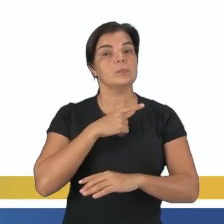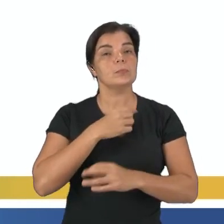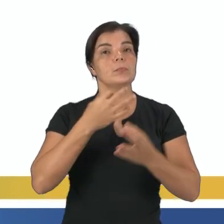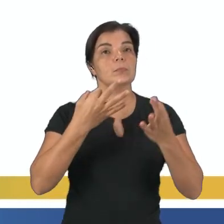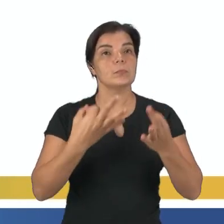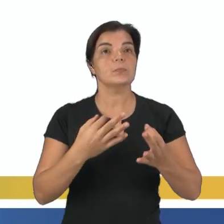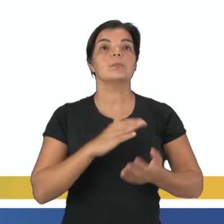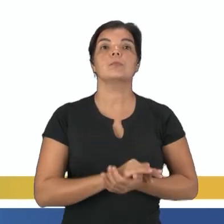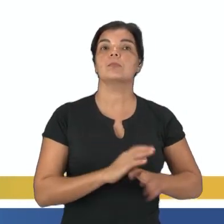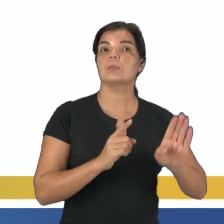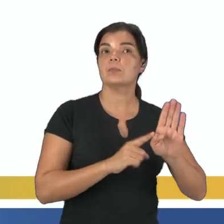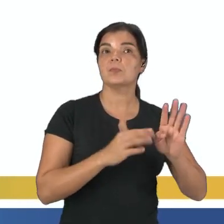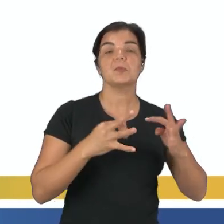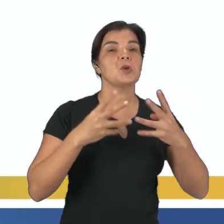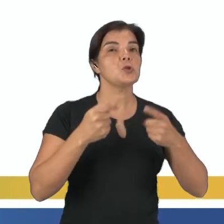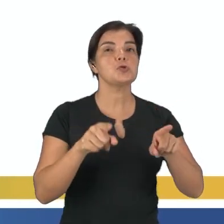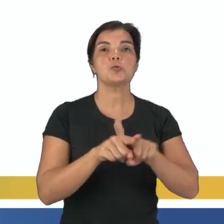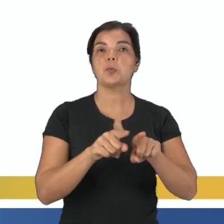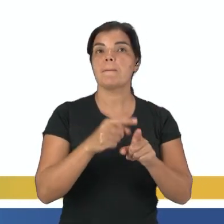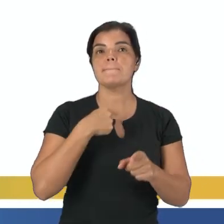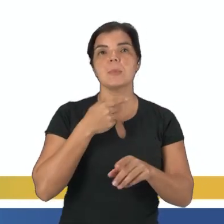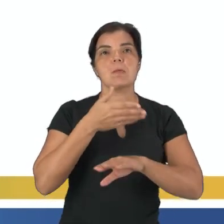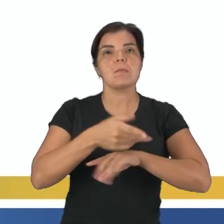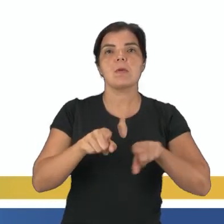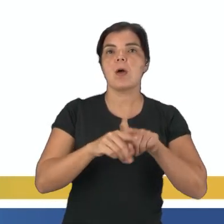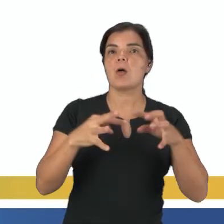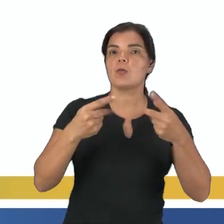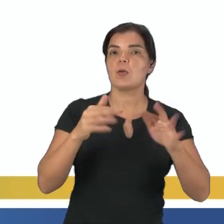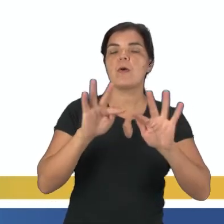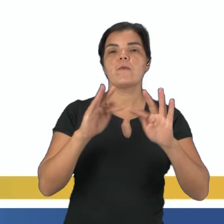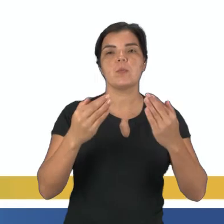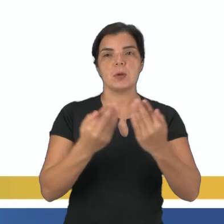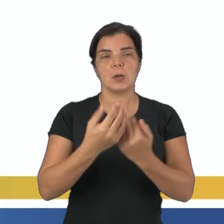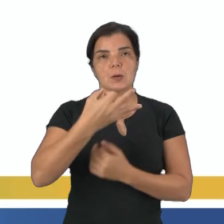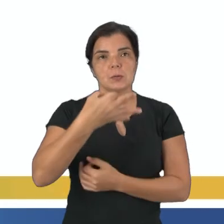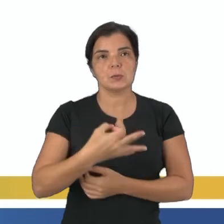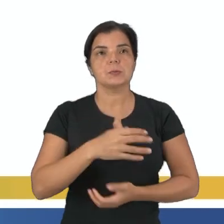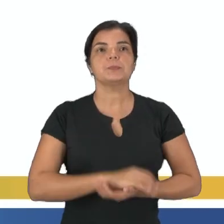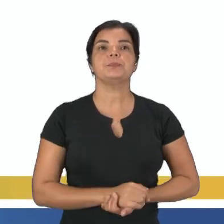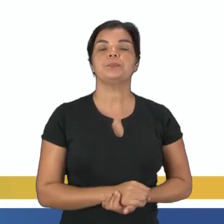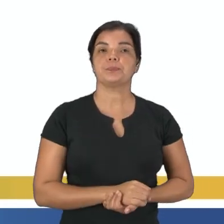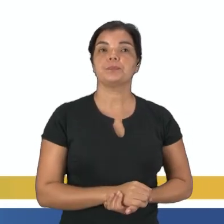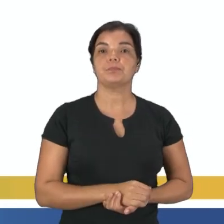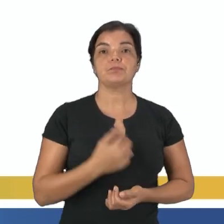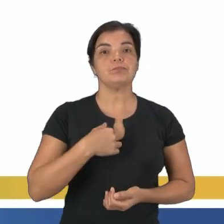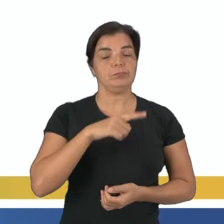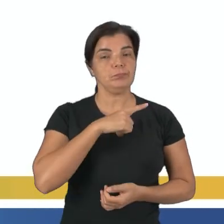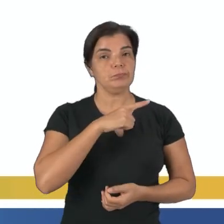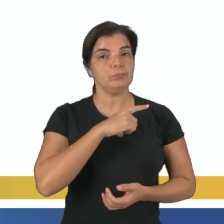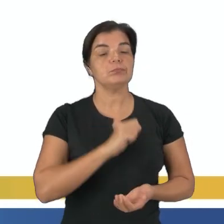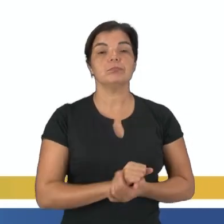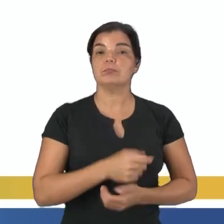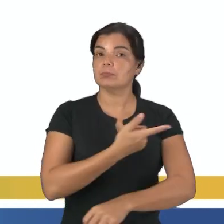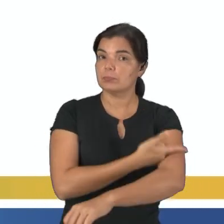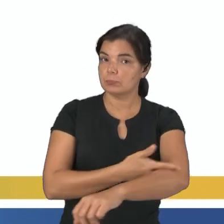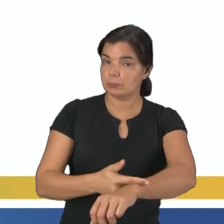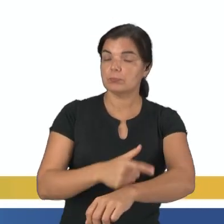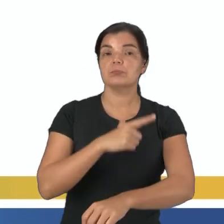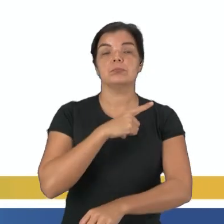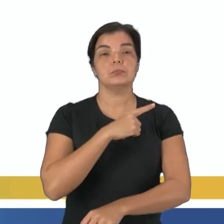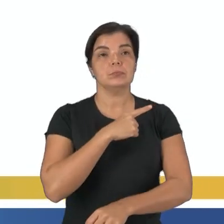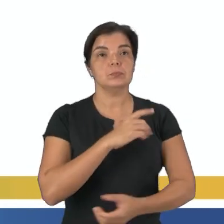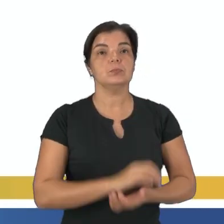acesso. B, nem todos precisam ter acesso, apenas os de família letrada, ou seja, aqueles que têm educação, que